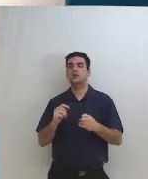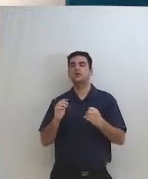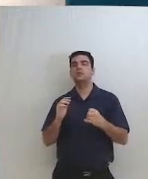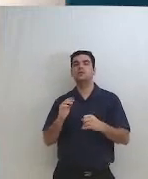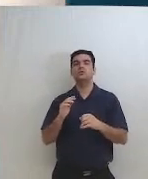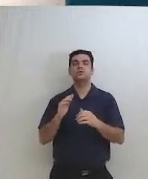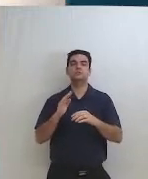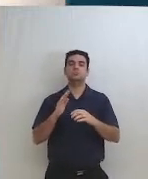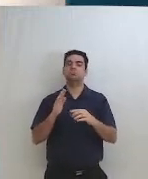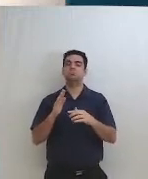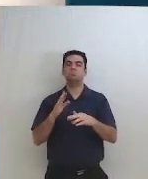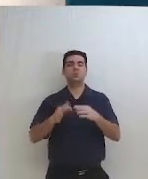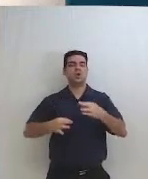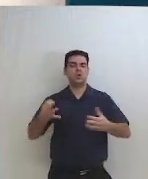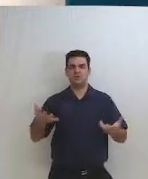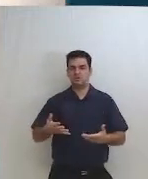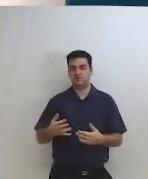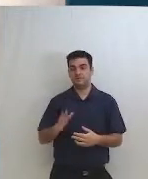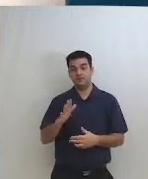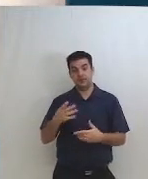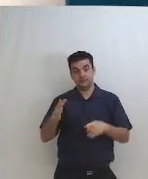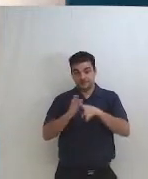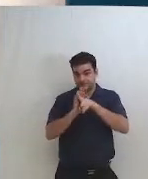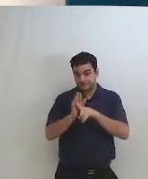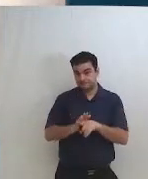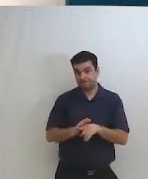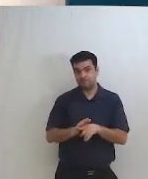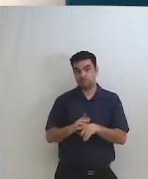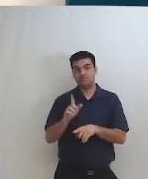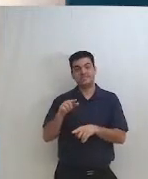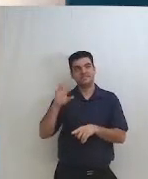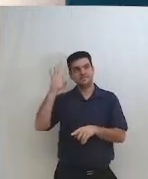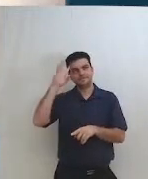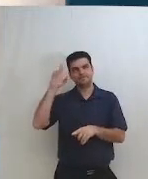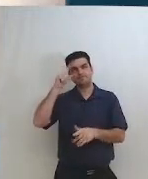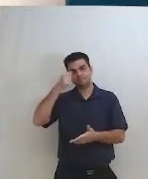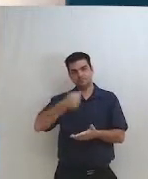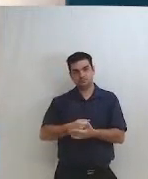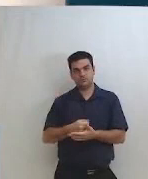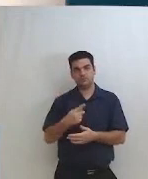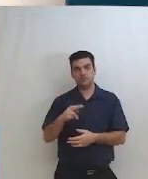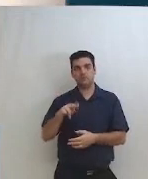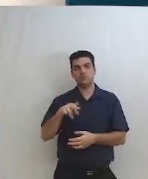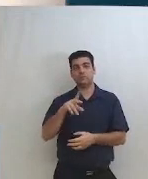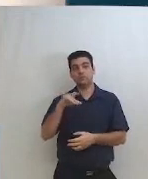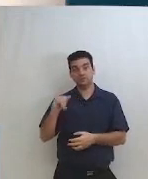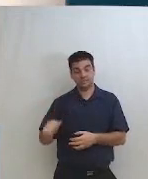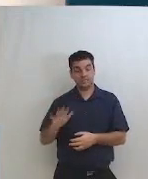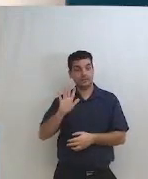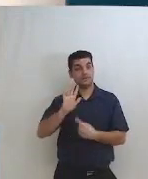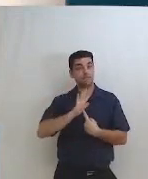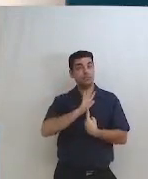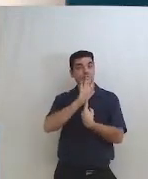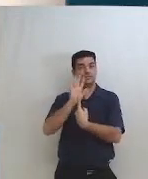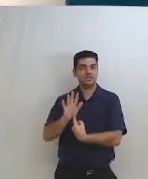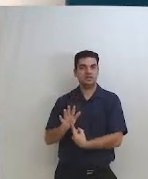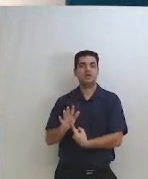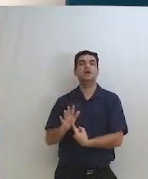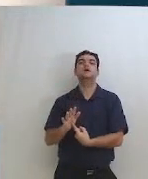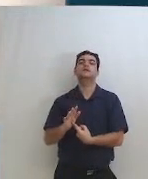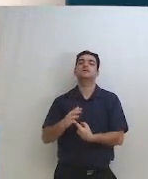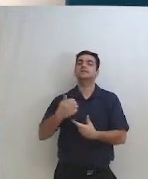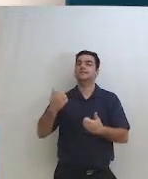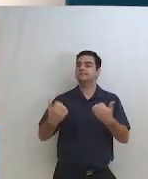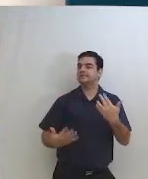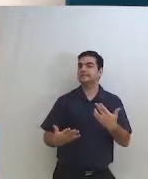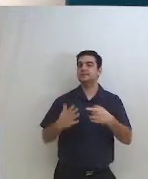caso de análise, não se identifica a eloquência acusatória na decisão de pronúncia, mas apenas demonstração da justa causa, menção sem aprofundamento à prova oral